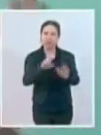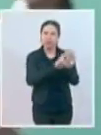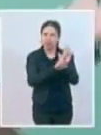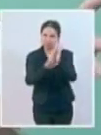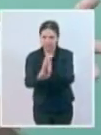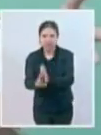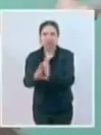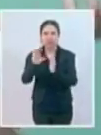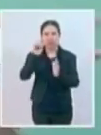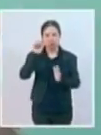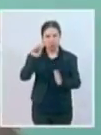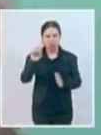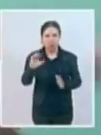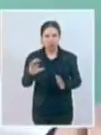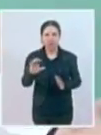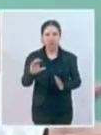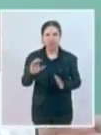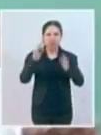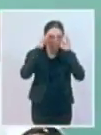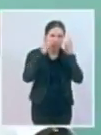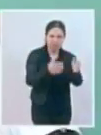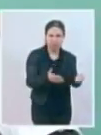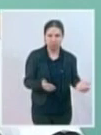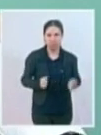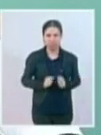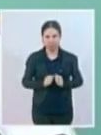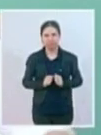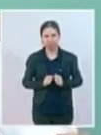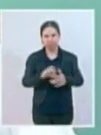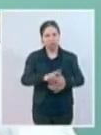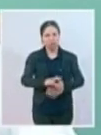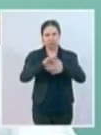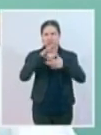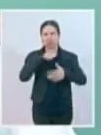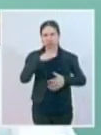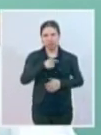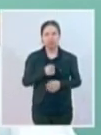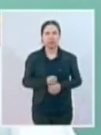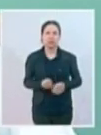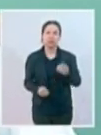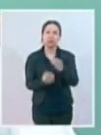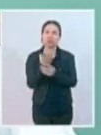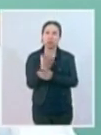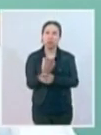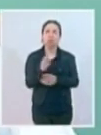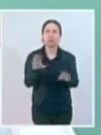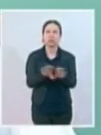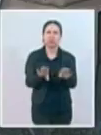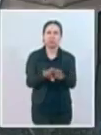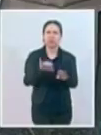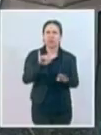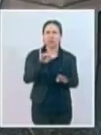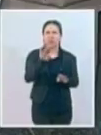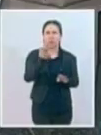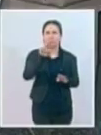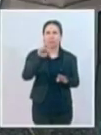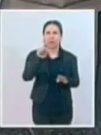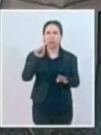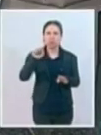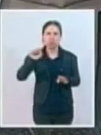OSC nesse segmento. É uma liderança, assim, criadora do Novembro Azul, não é isso? Do câncer